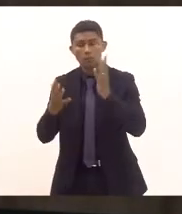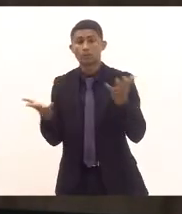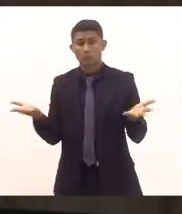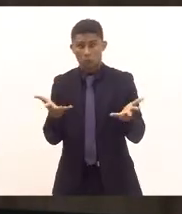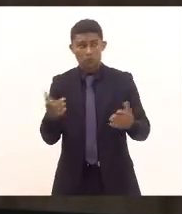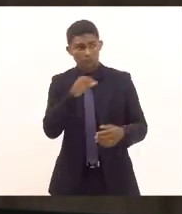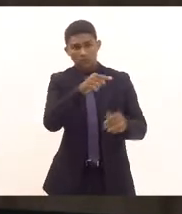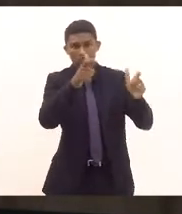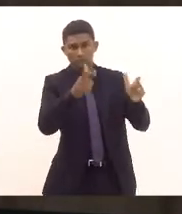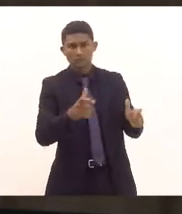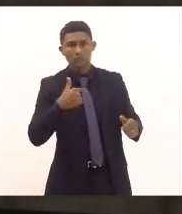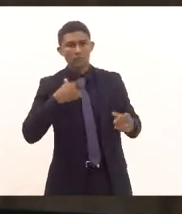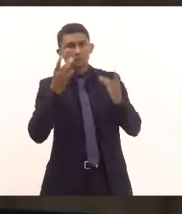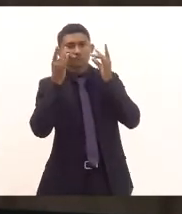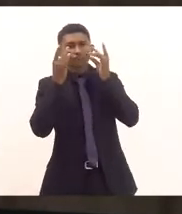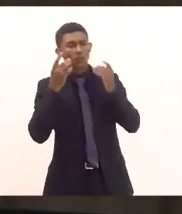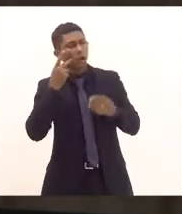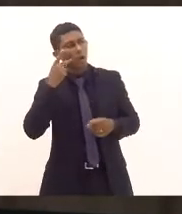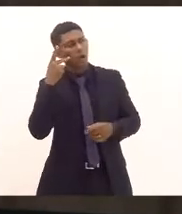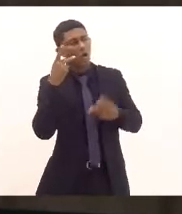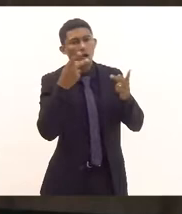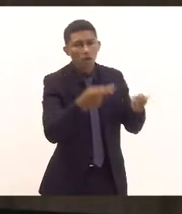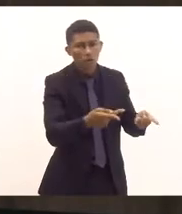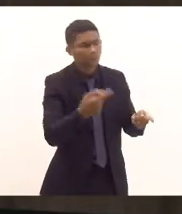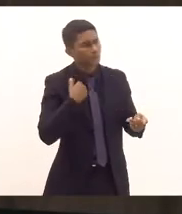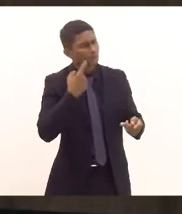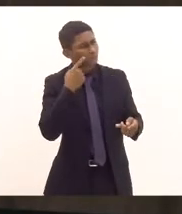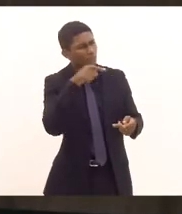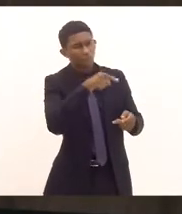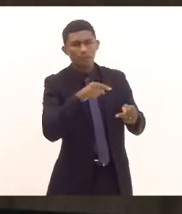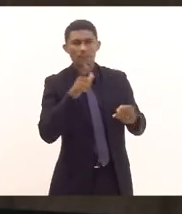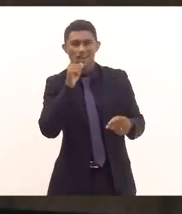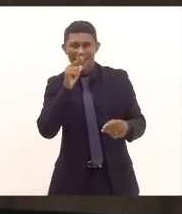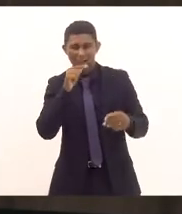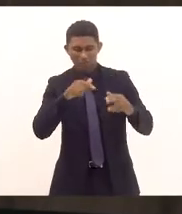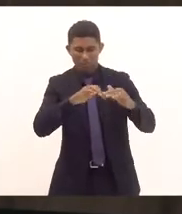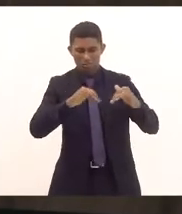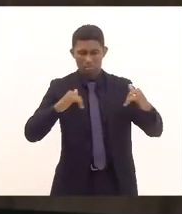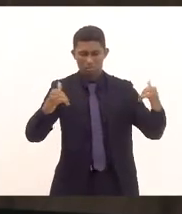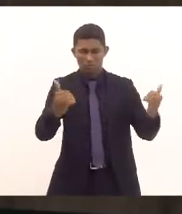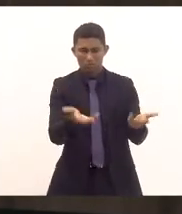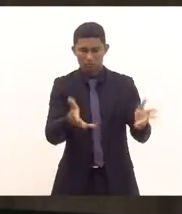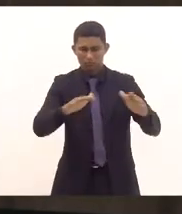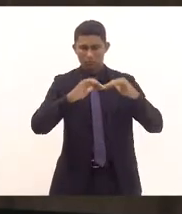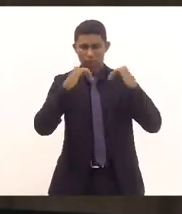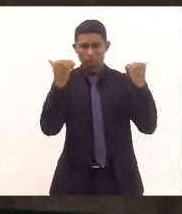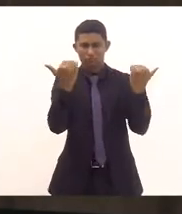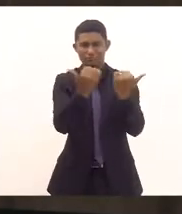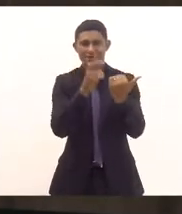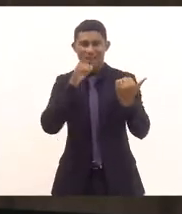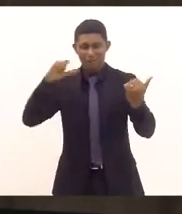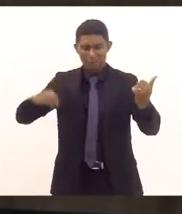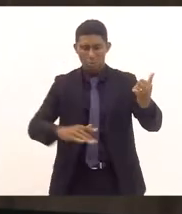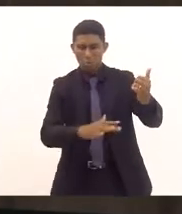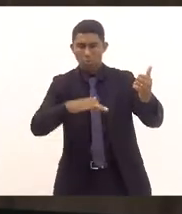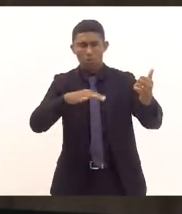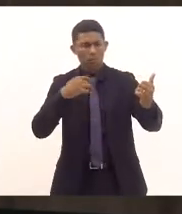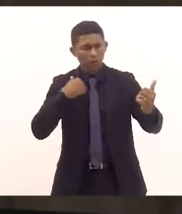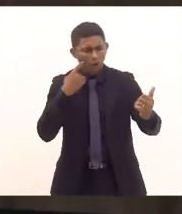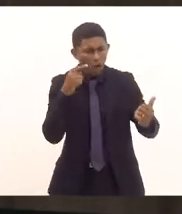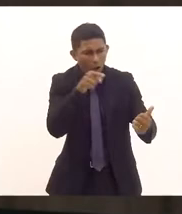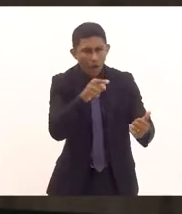local Estive no local lá e verifiquei outro as caixas d'água estão na mesma situação de corrosão e que muita jelson